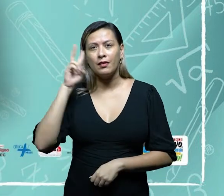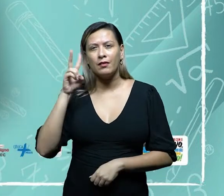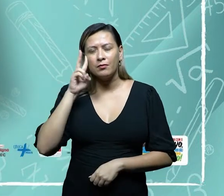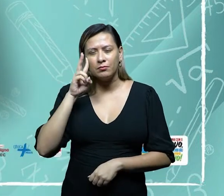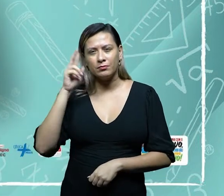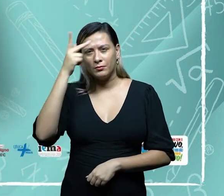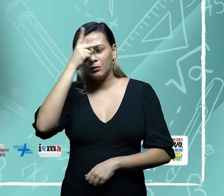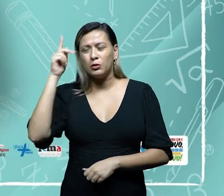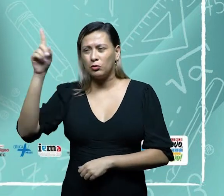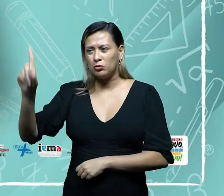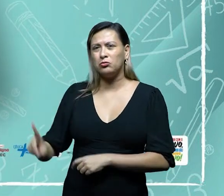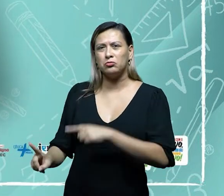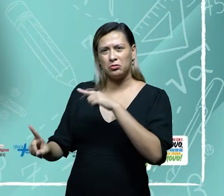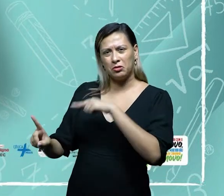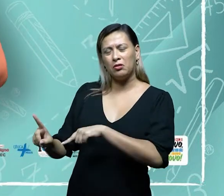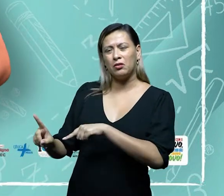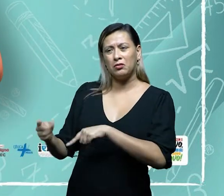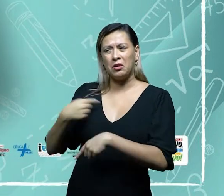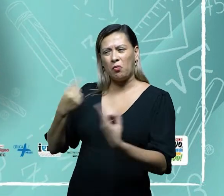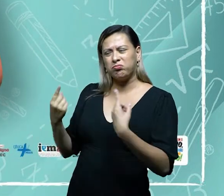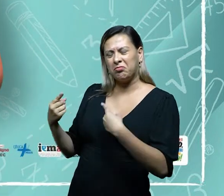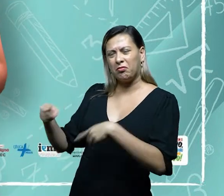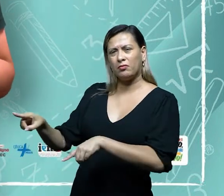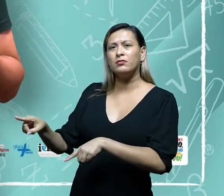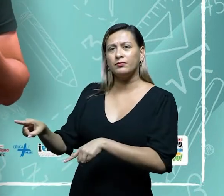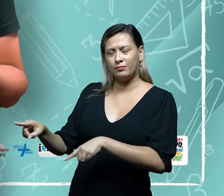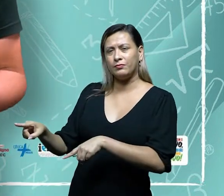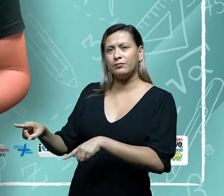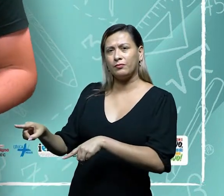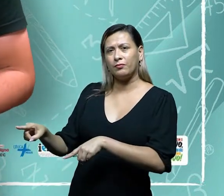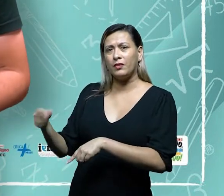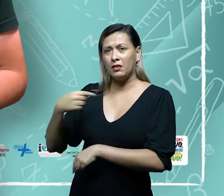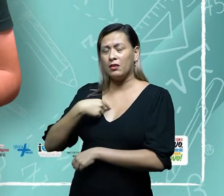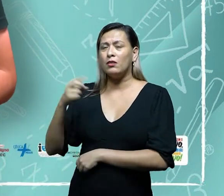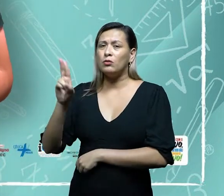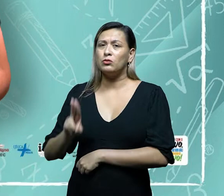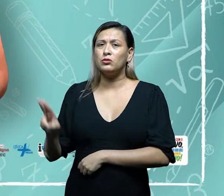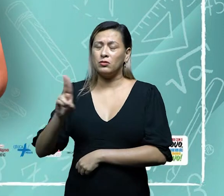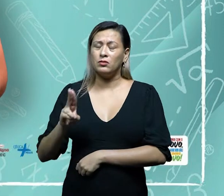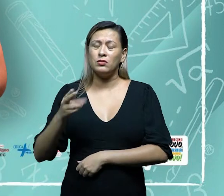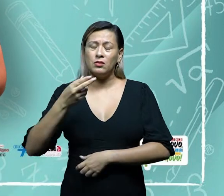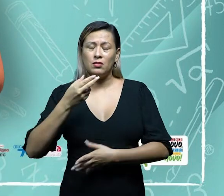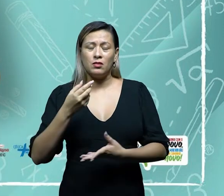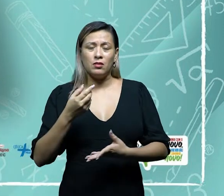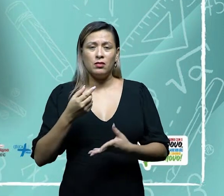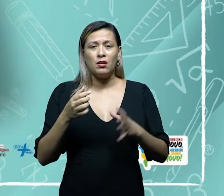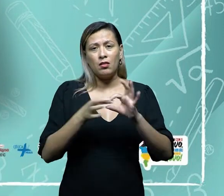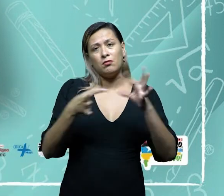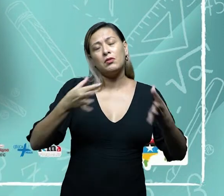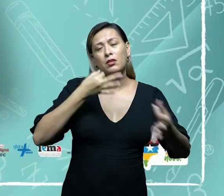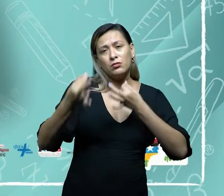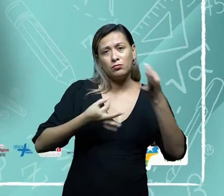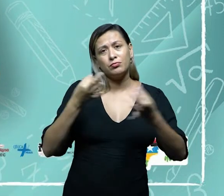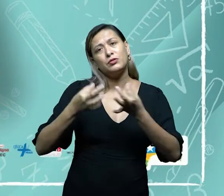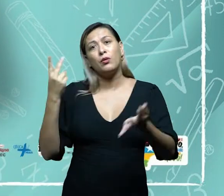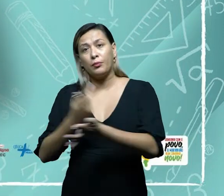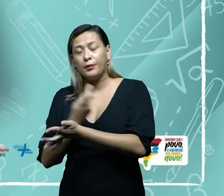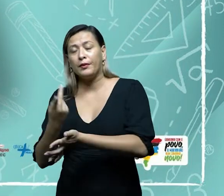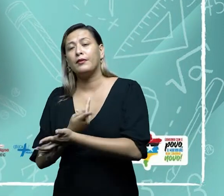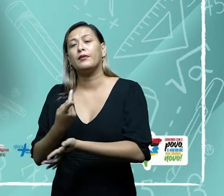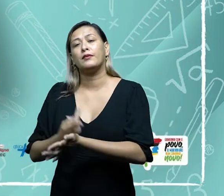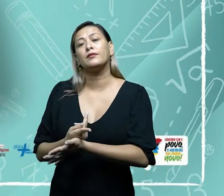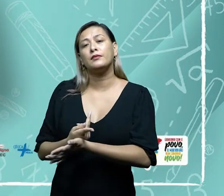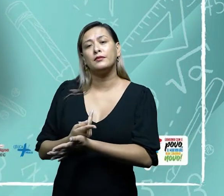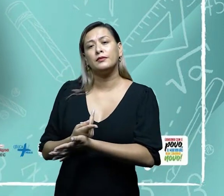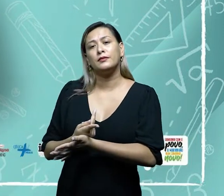direito violado por mim, né? Eu fui lá e utilizei a minha liberdade de expressão de forma equivocada e fui lá